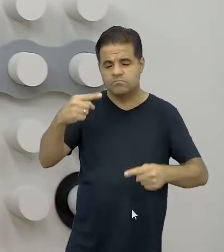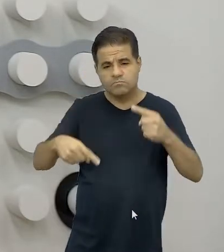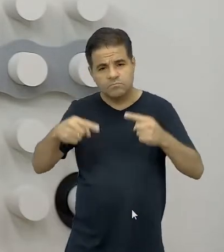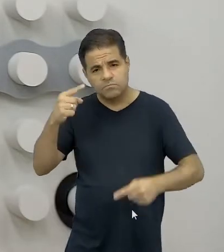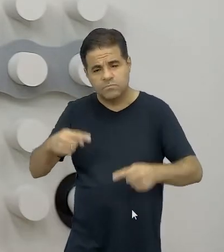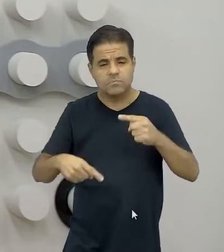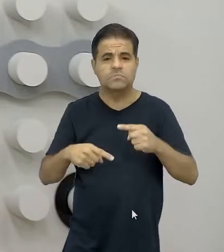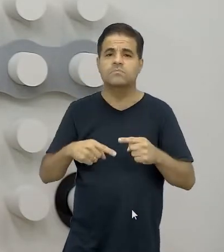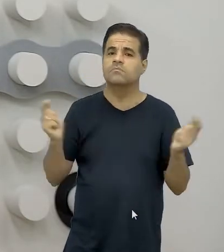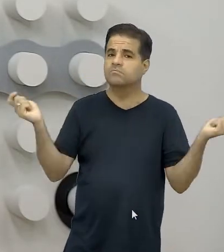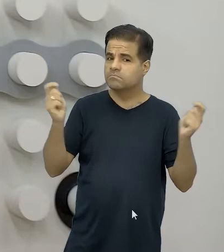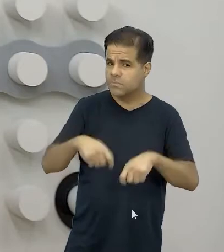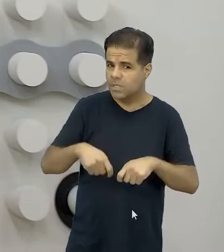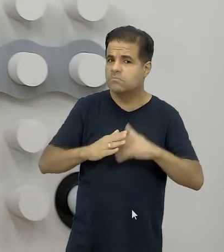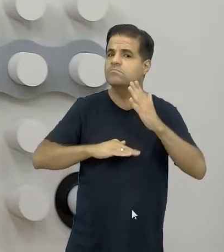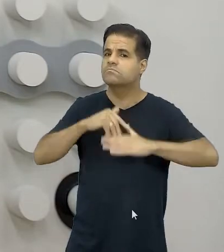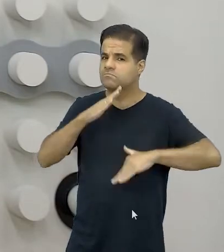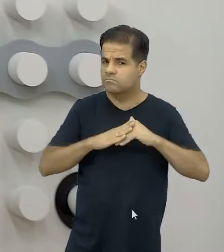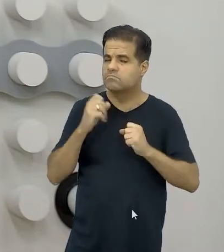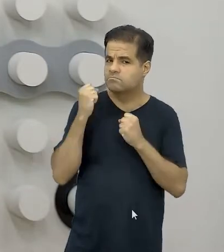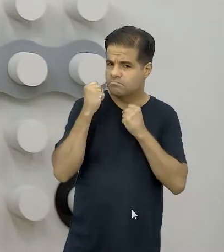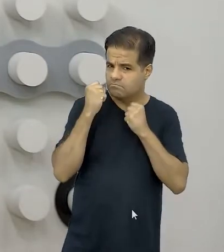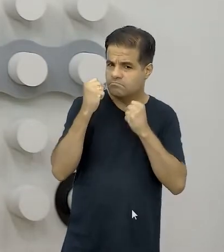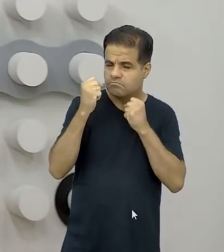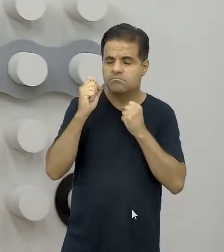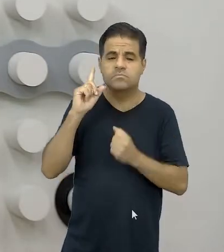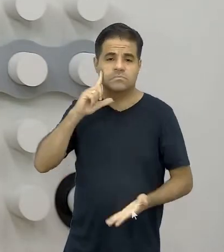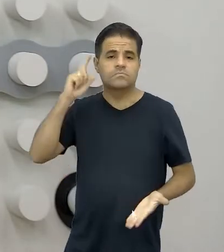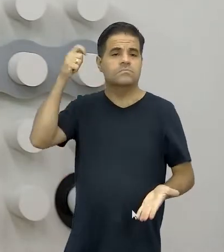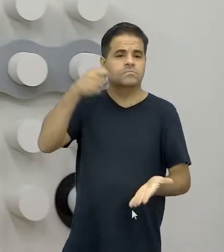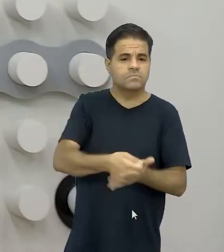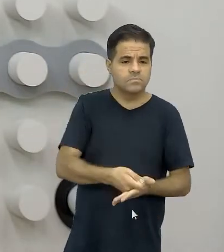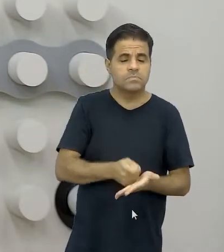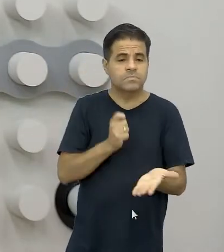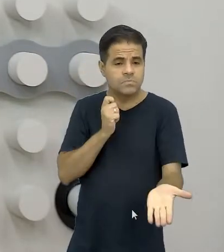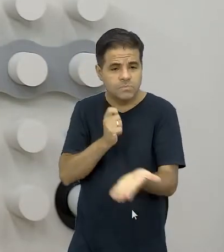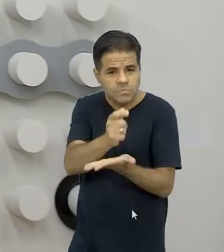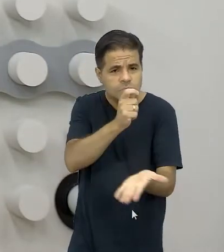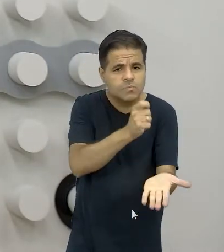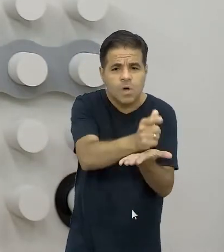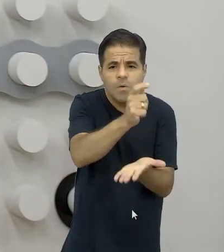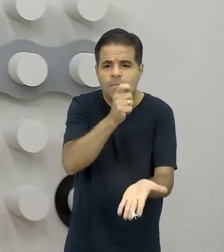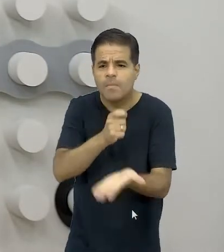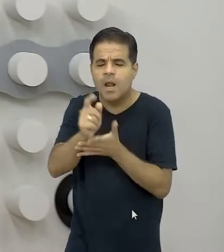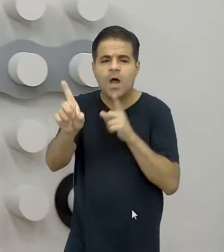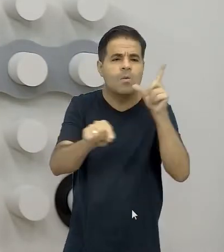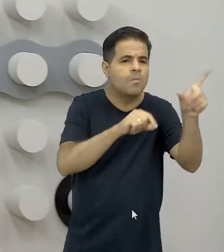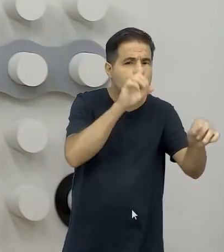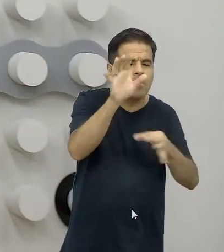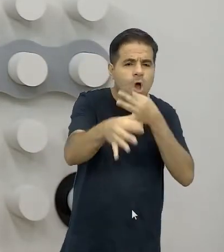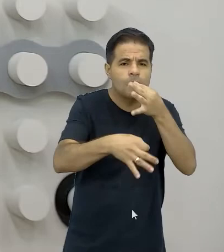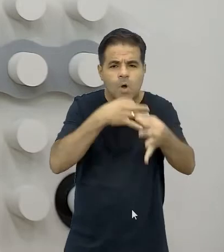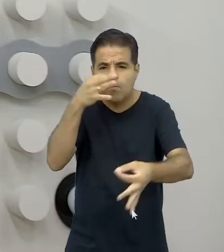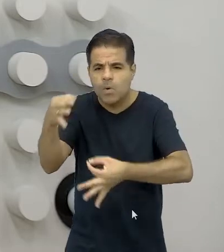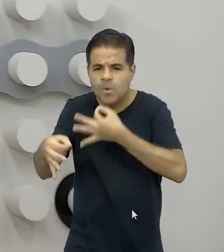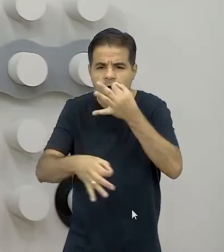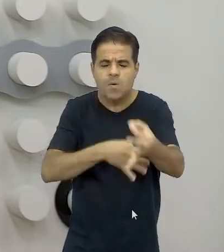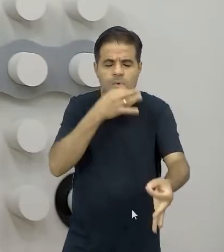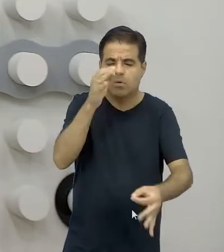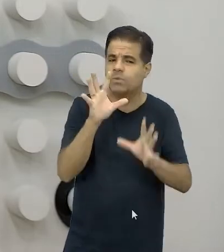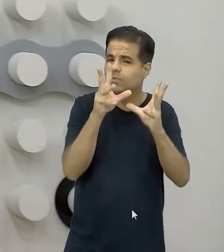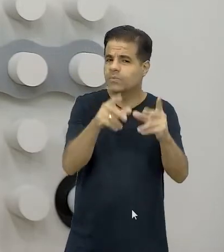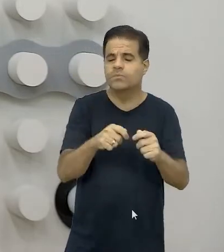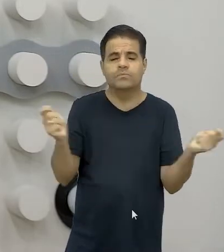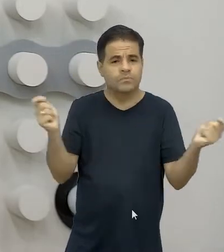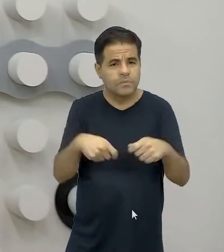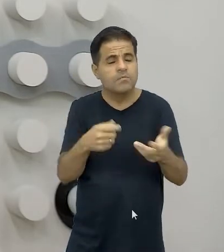tem mais ou menos poder. Poder do quê? De decisão, poder de comprar, poder de opinar, poder tudo